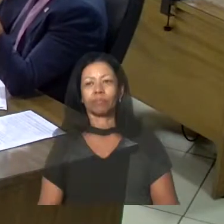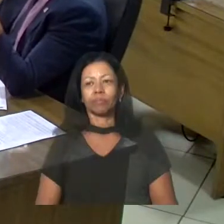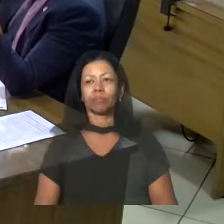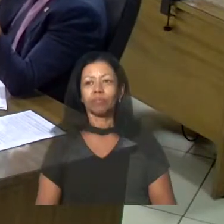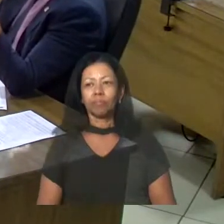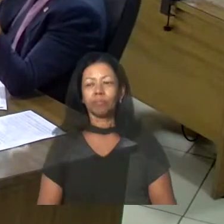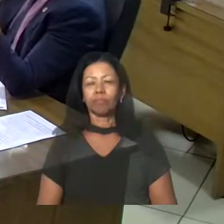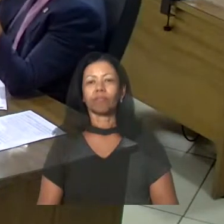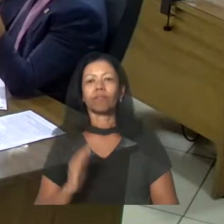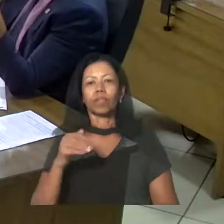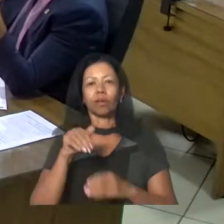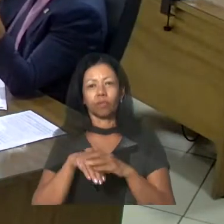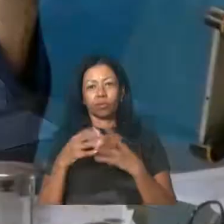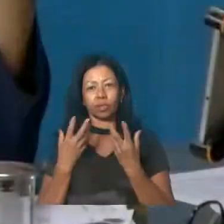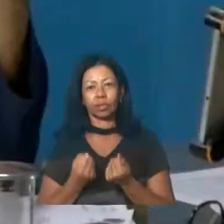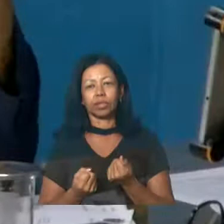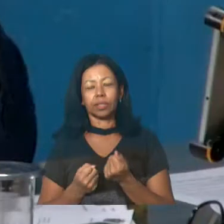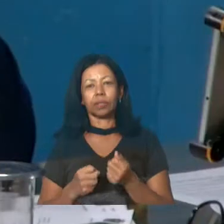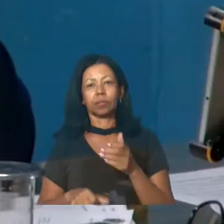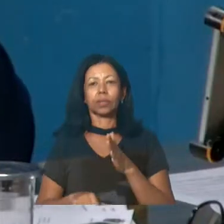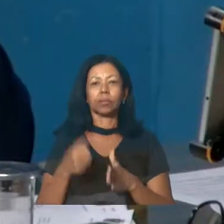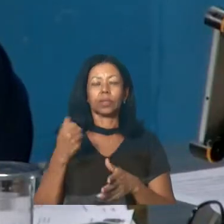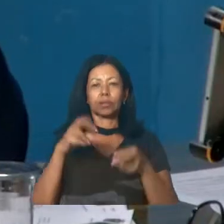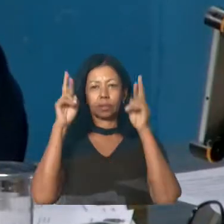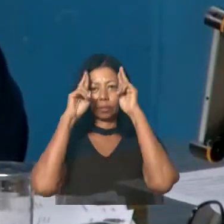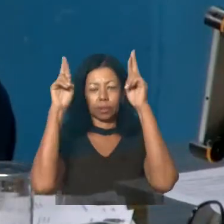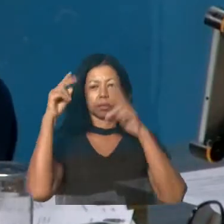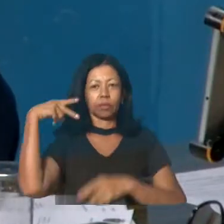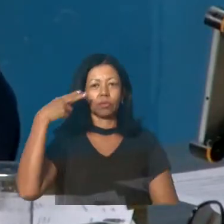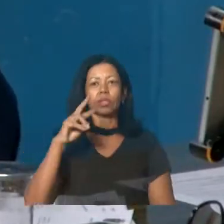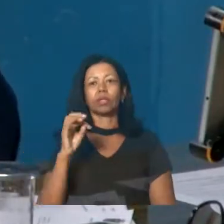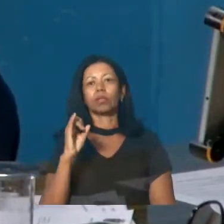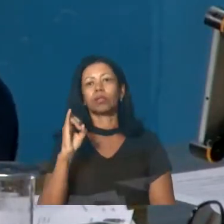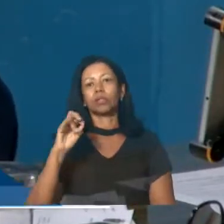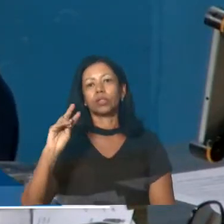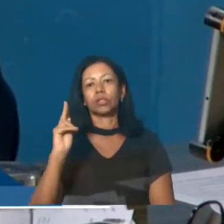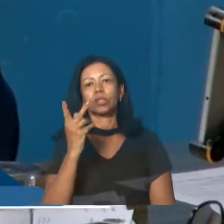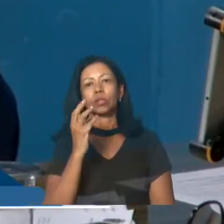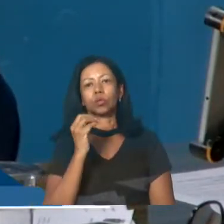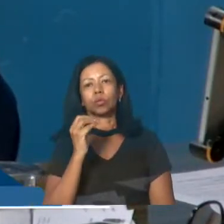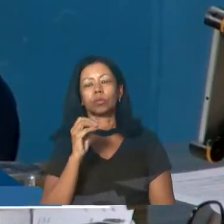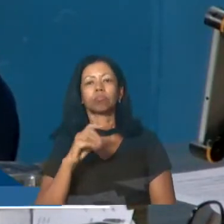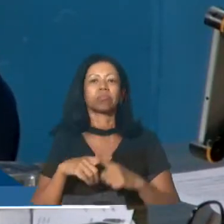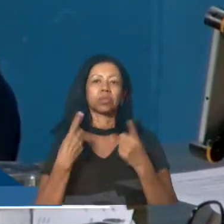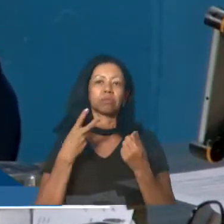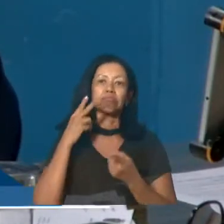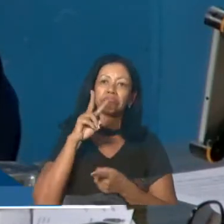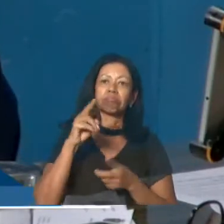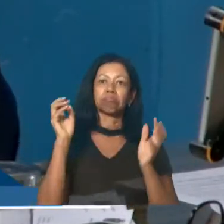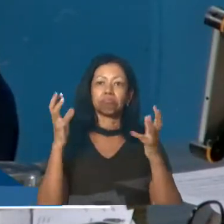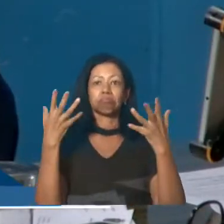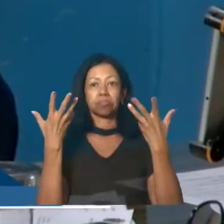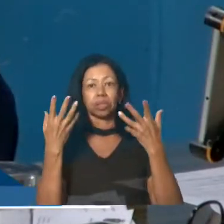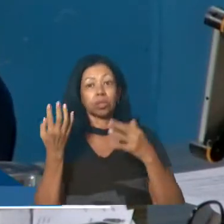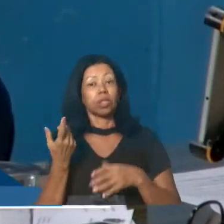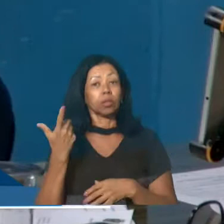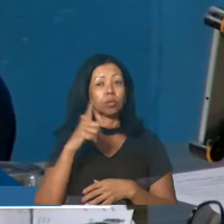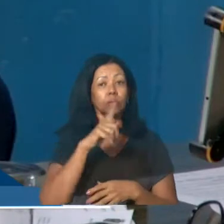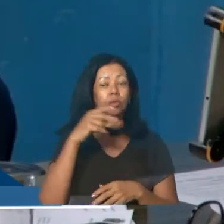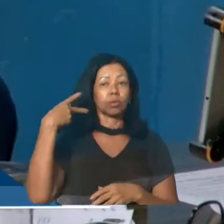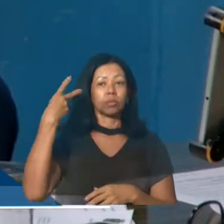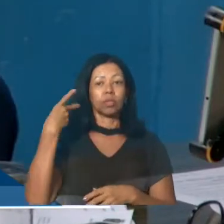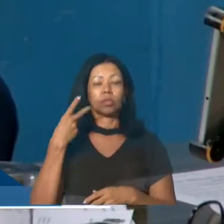respeito principalmente ao vereador Tinho, né? Agora eu estou aqui ouvindo atentamente, vereador, os demais